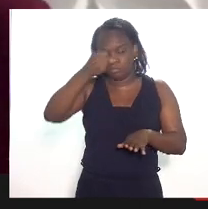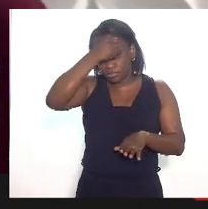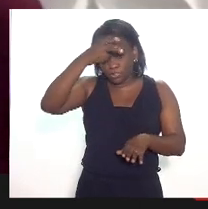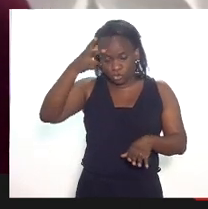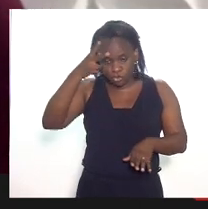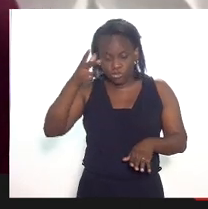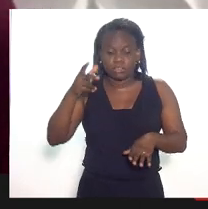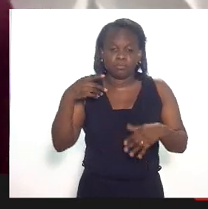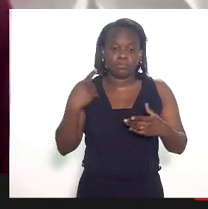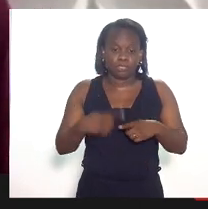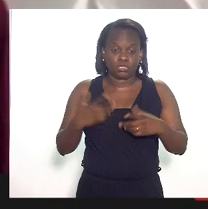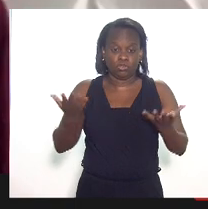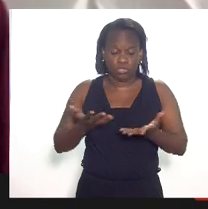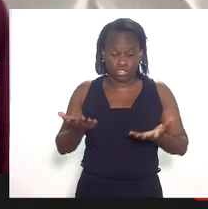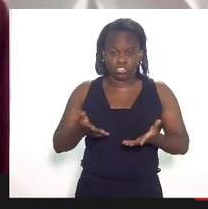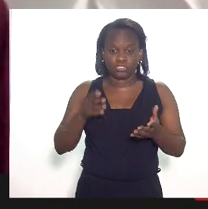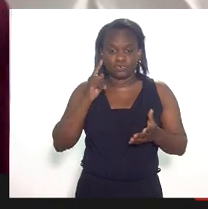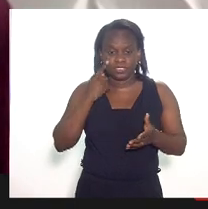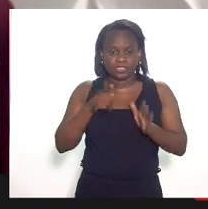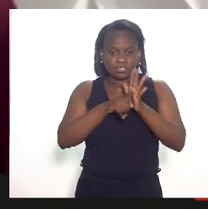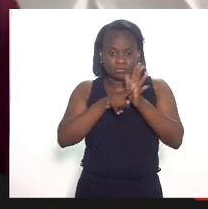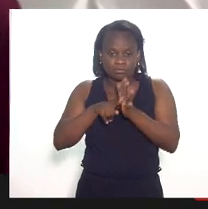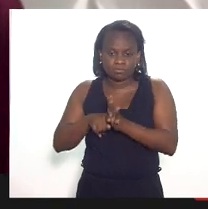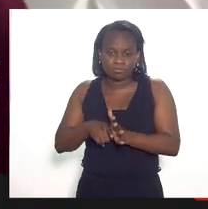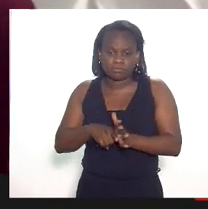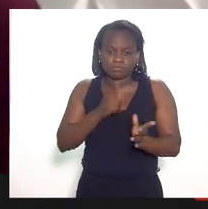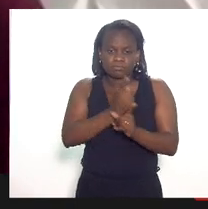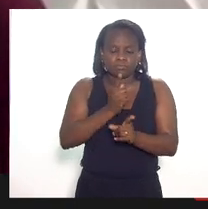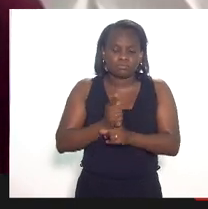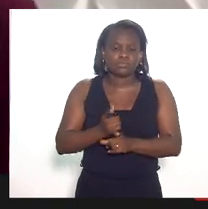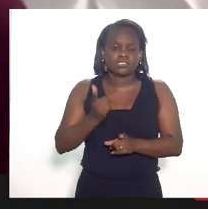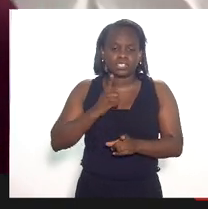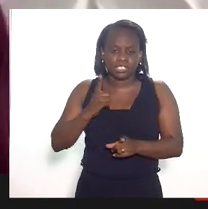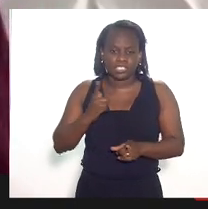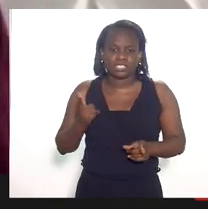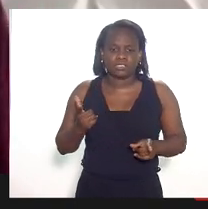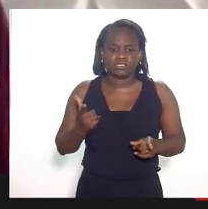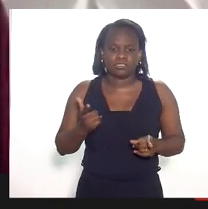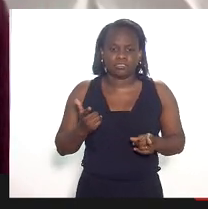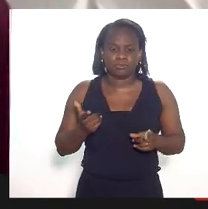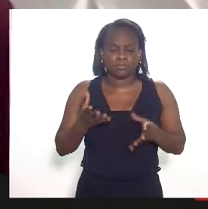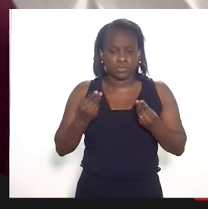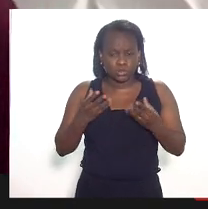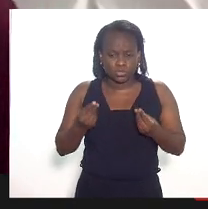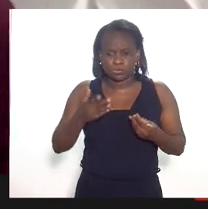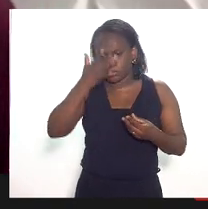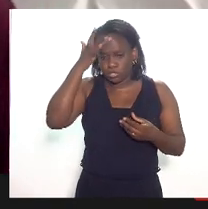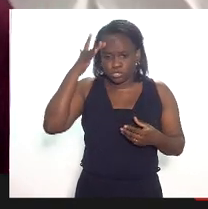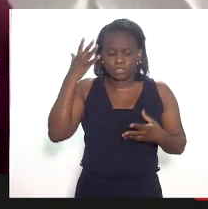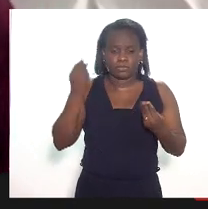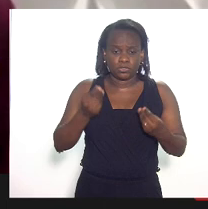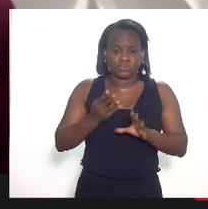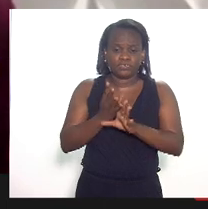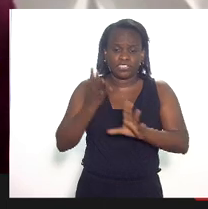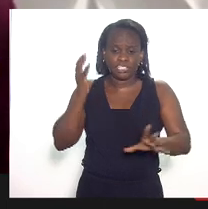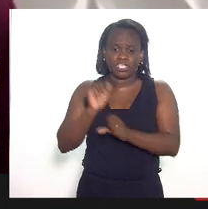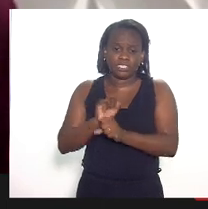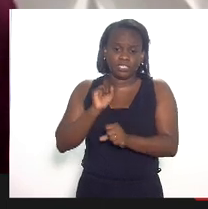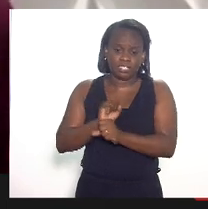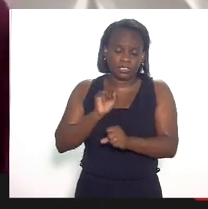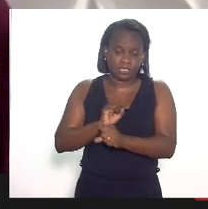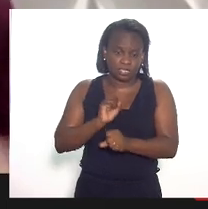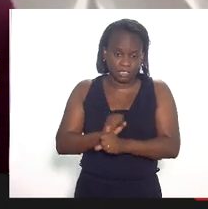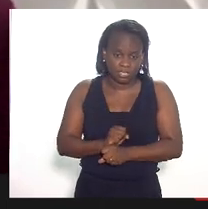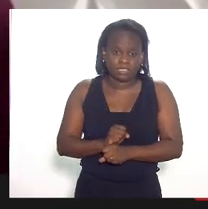municipal, já que hoje a gente verifica ainda uma taxa muito alta de pessoas na fila de